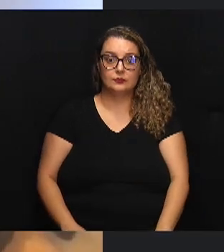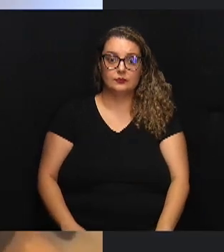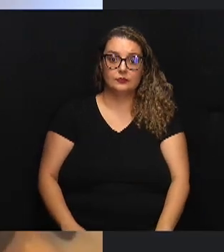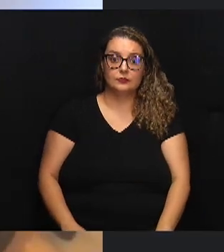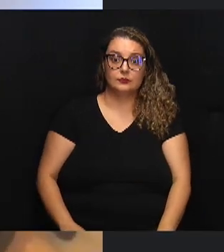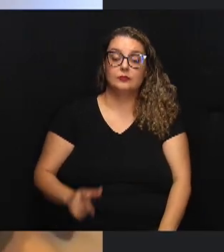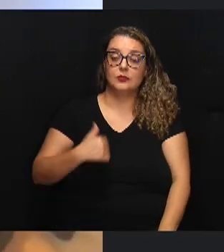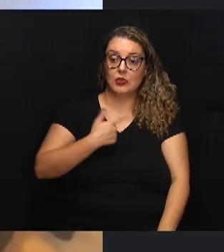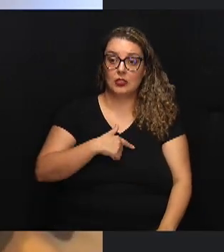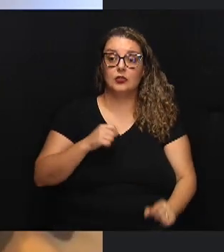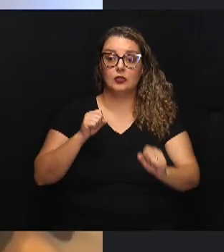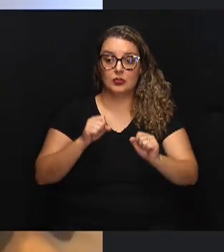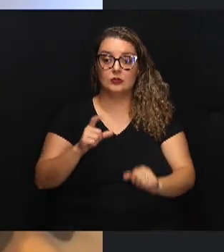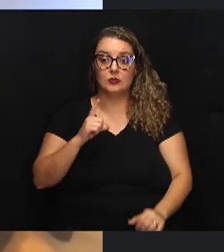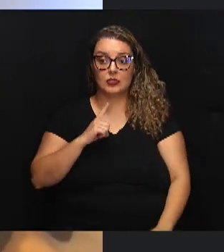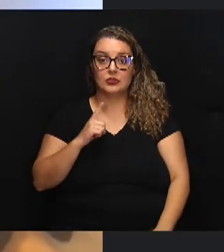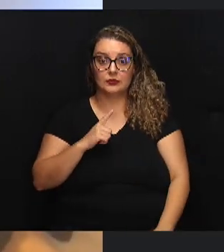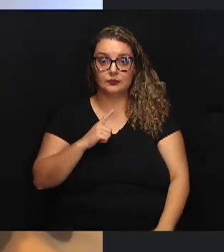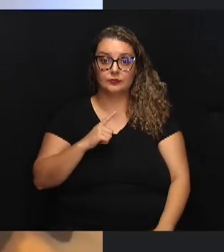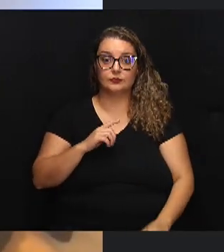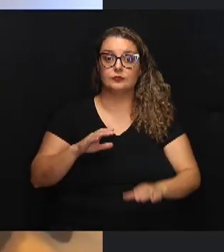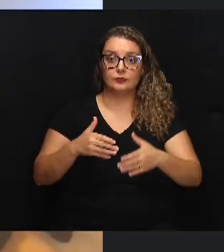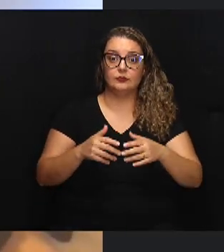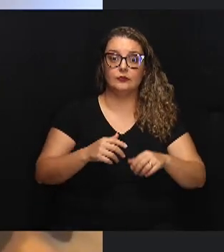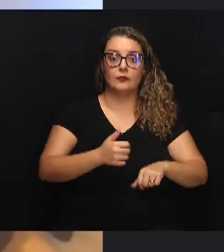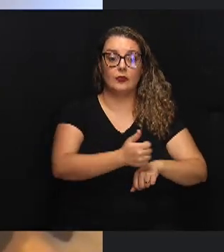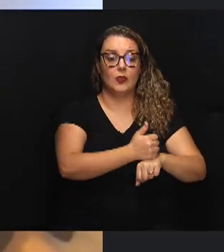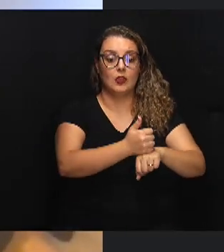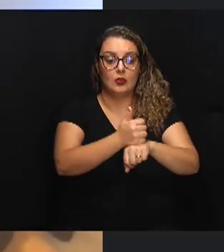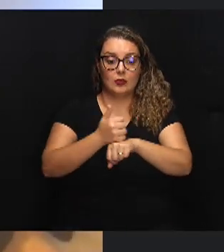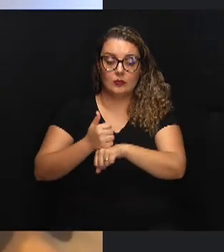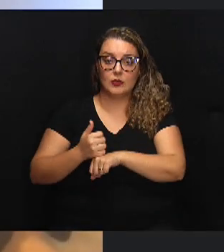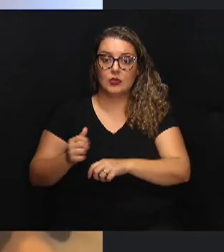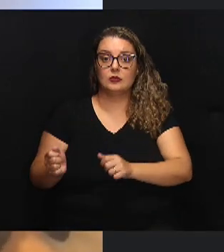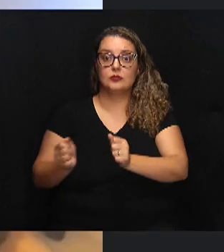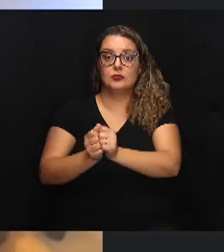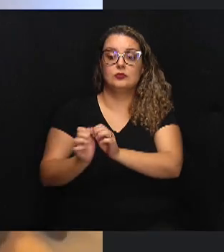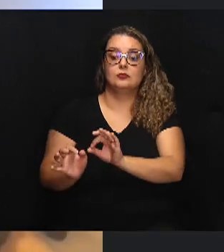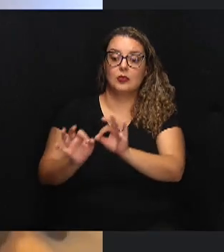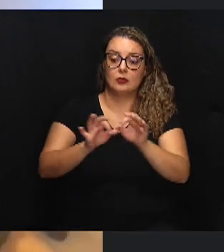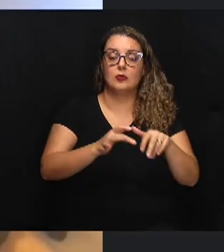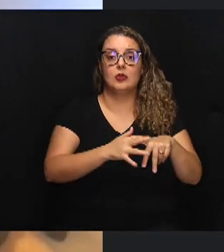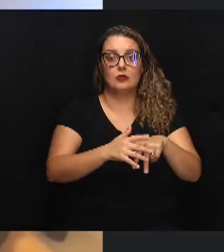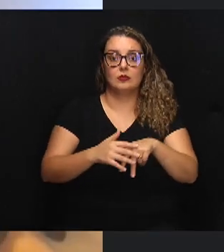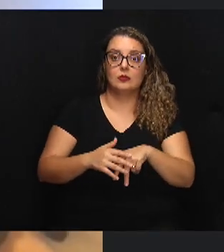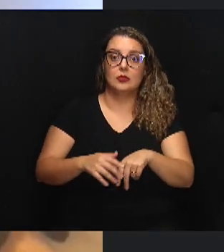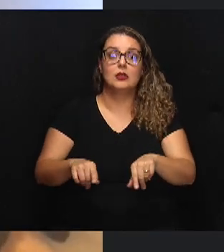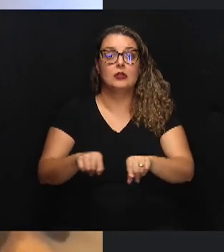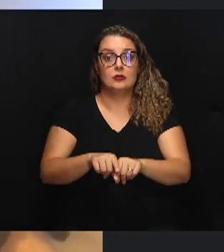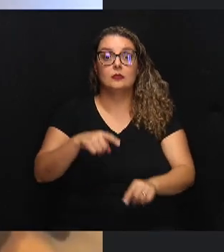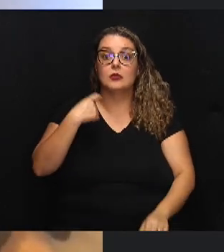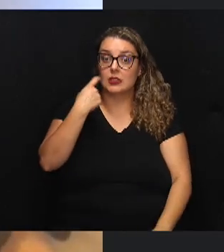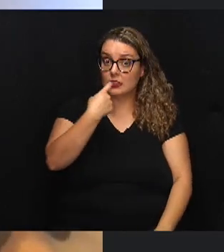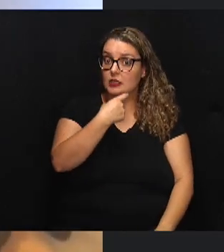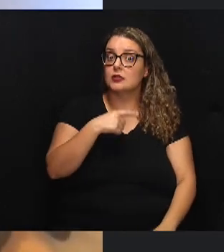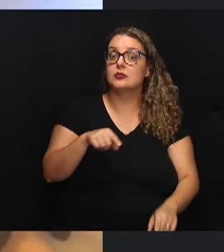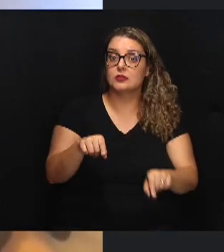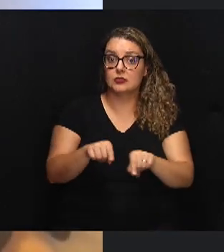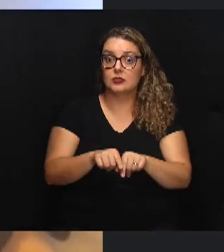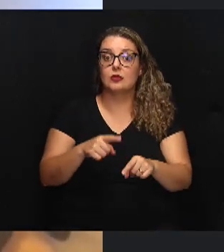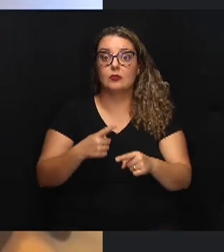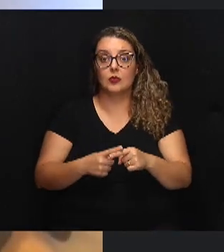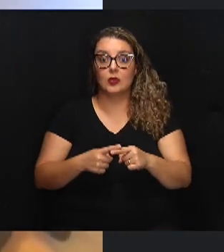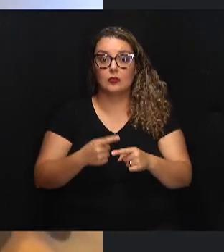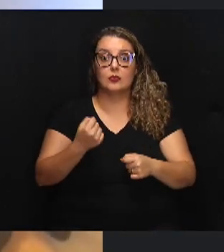para que a gente possa ter realmente essa equipe multidisciplinar acompanhando o paciente, inclusive dentista também, porque